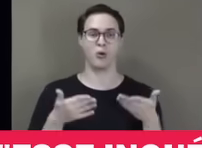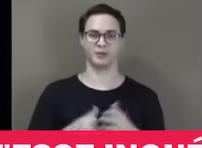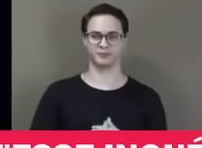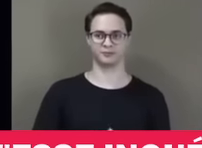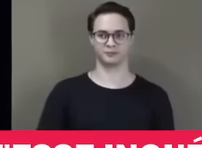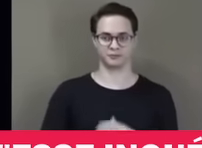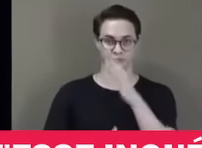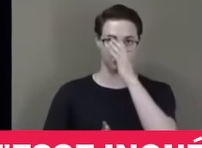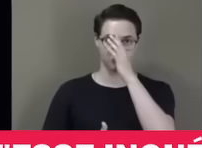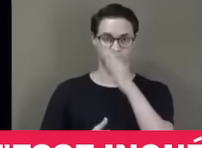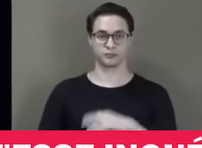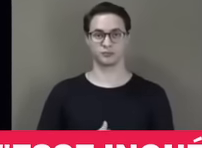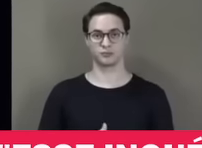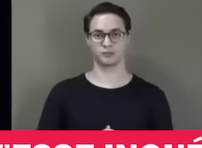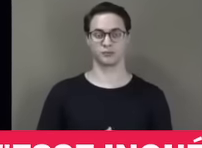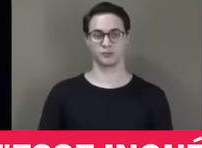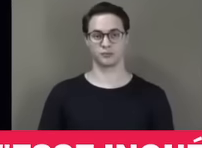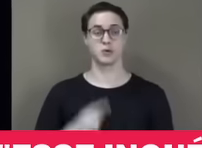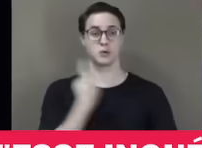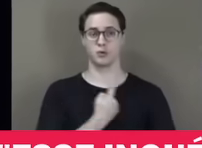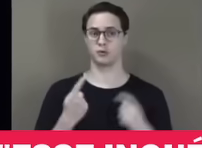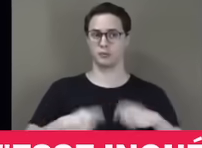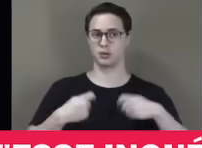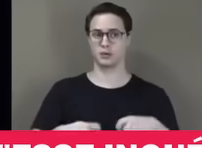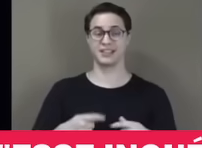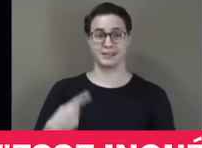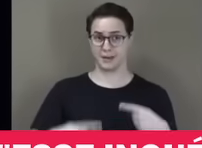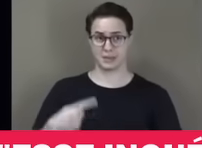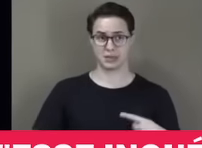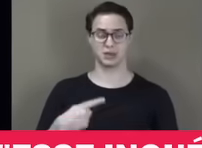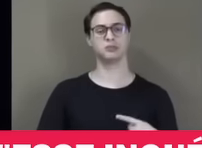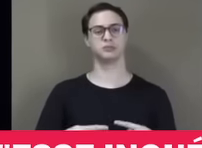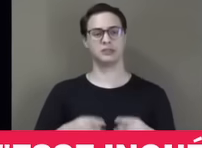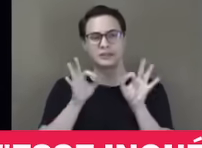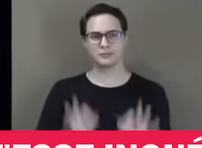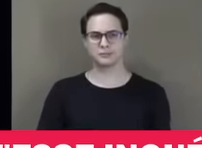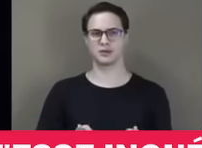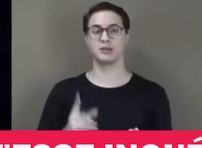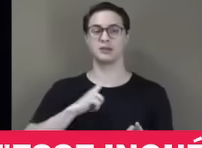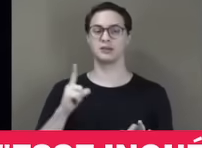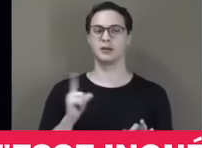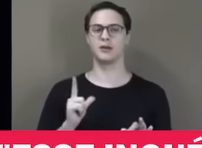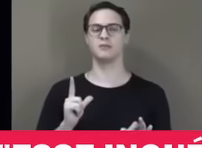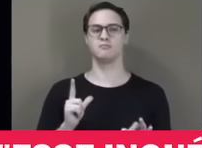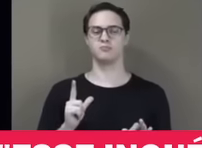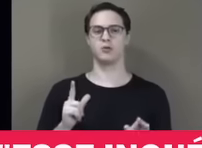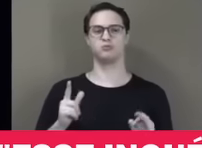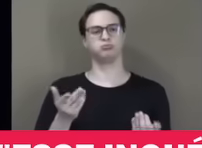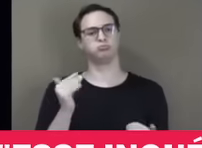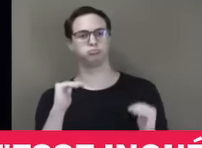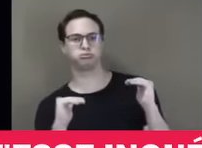aqui. O de que nós precisamos colocar o debate no lugar certo e nos termos possíveis de